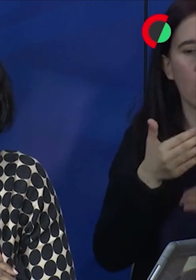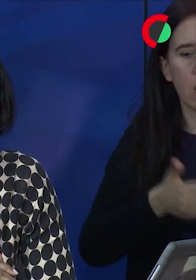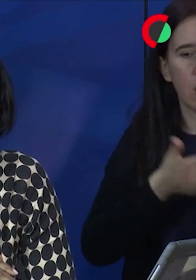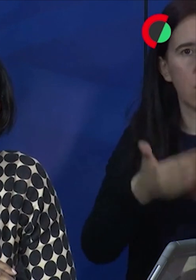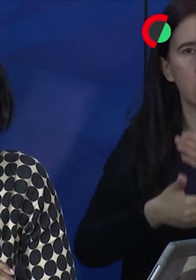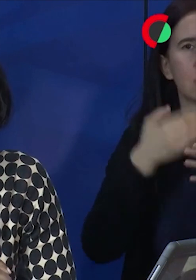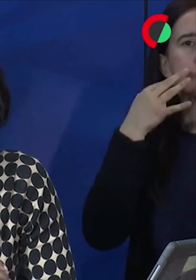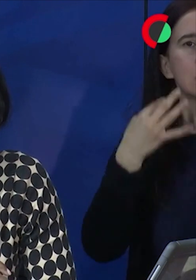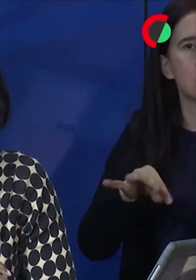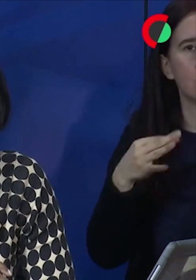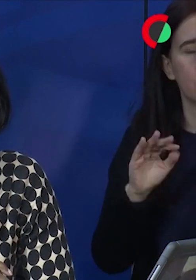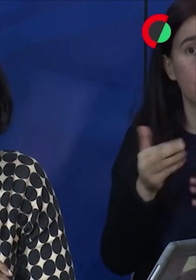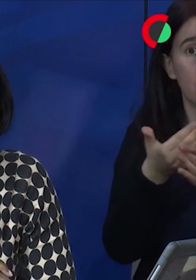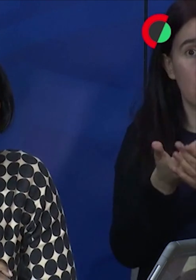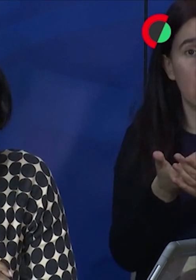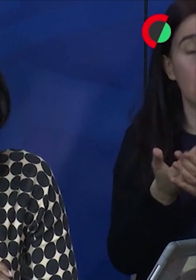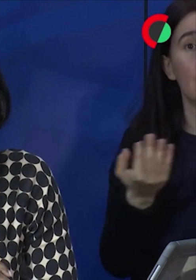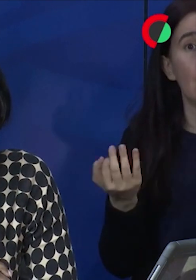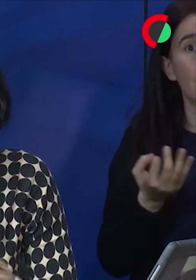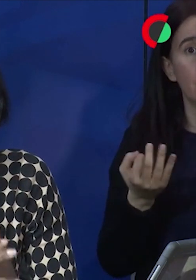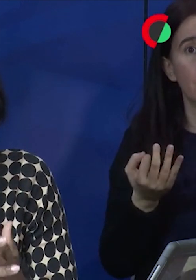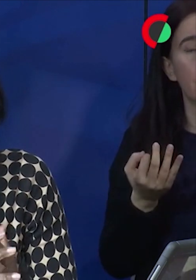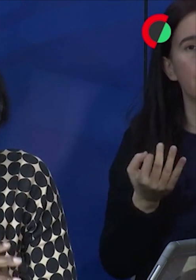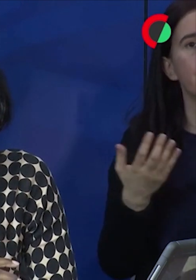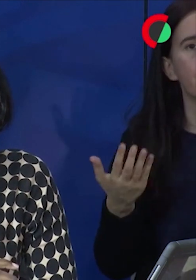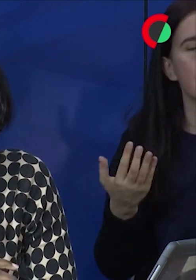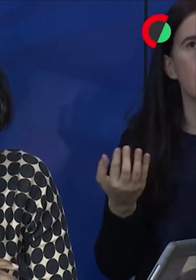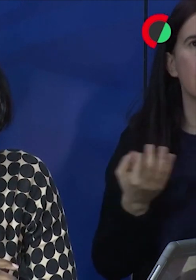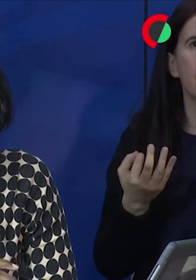procedimento relativamente simplificado que permita